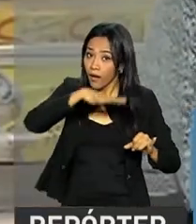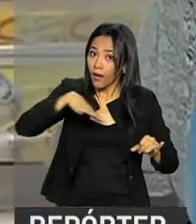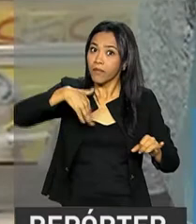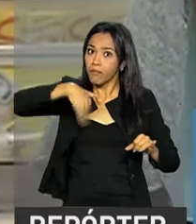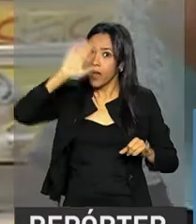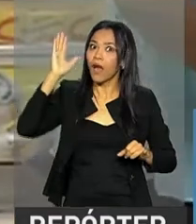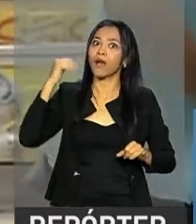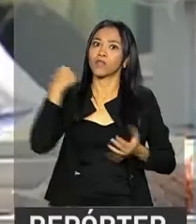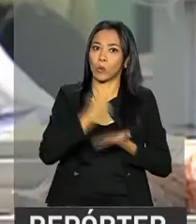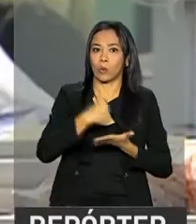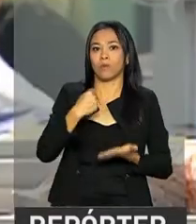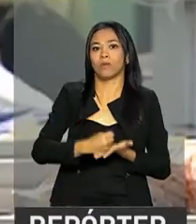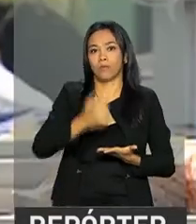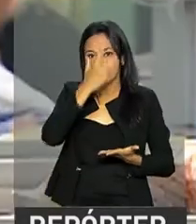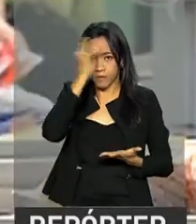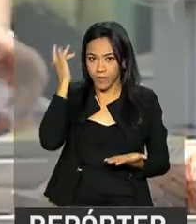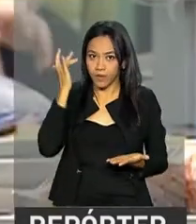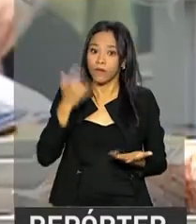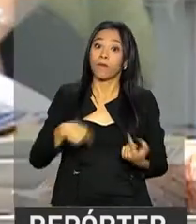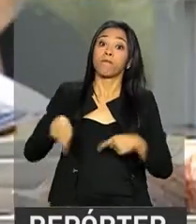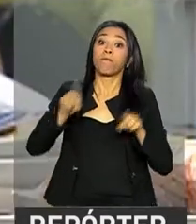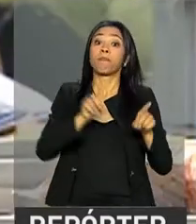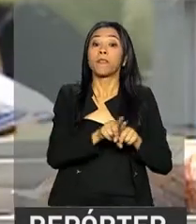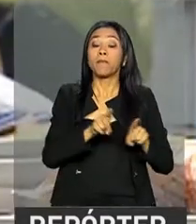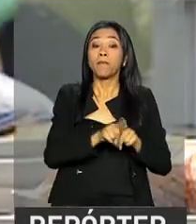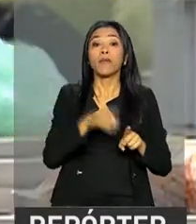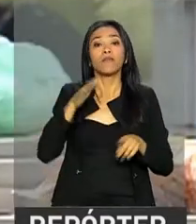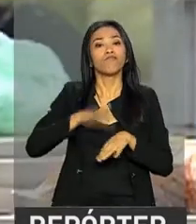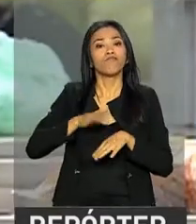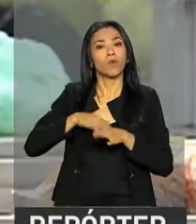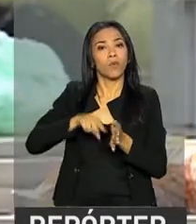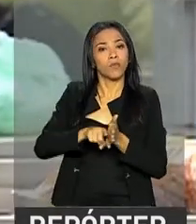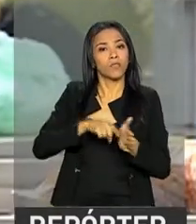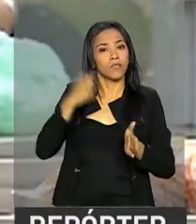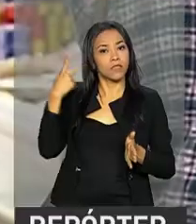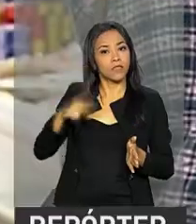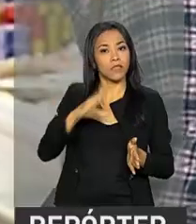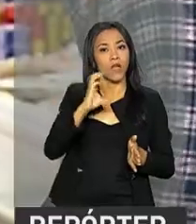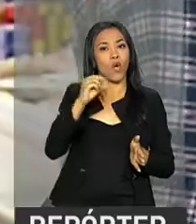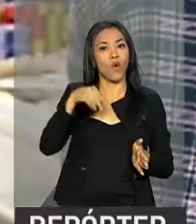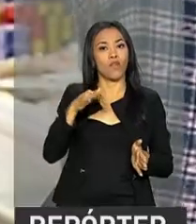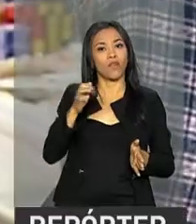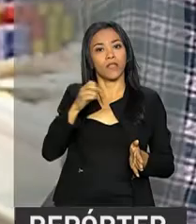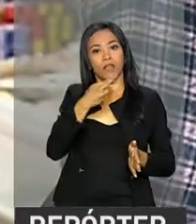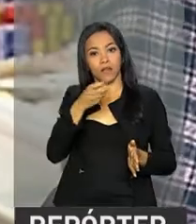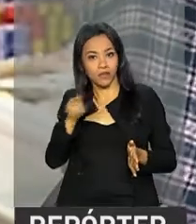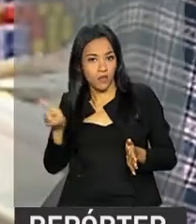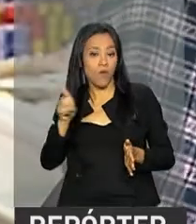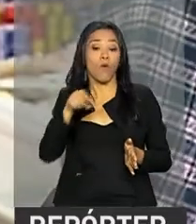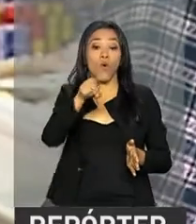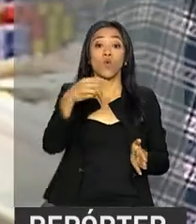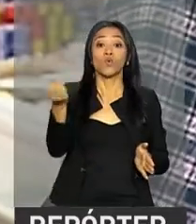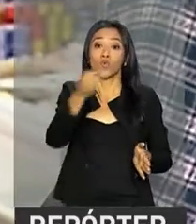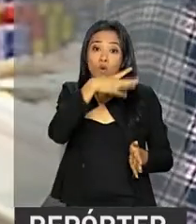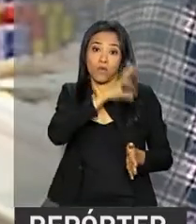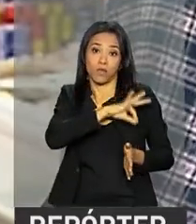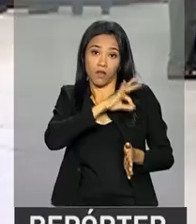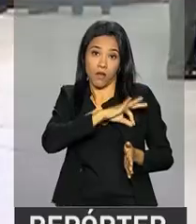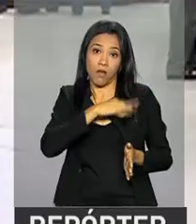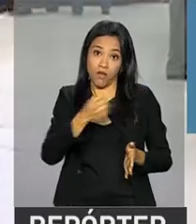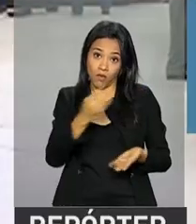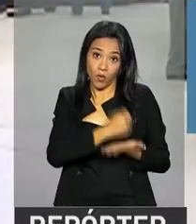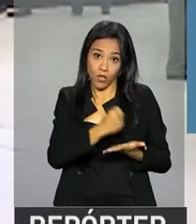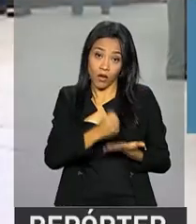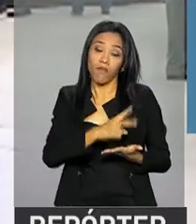devem contratar ainda de acordo com a confederação o salário dos novos contratados também deve aumentar